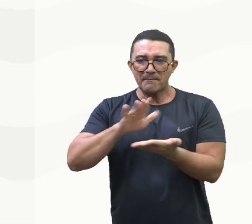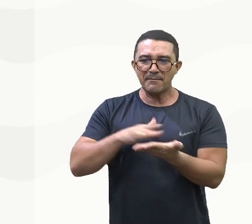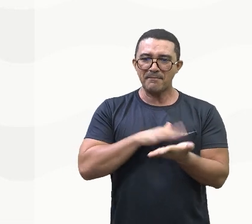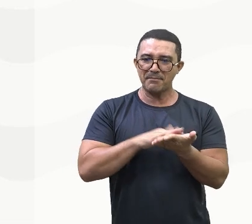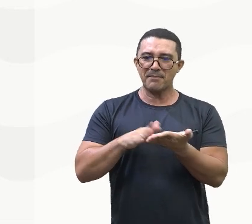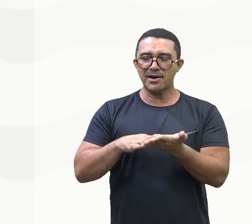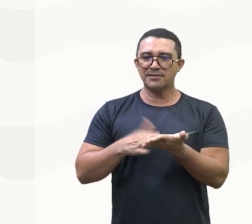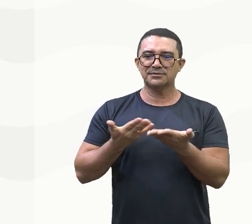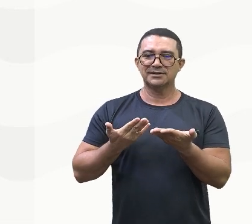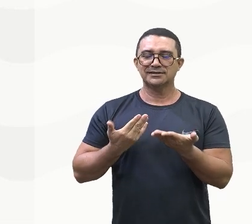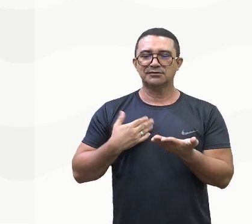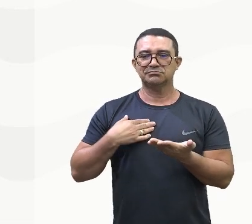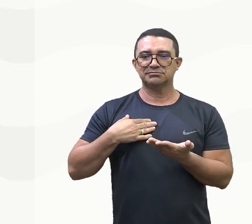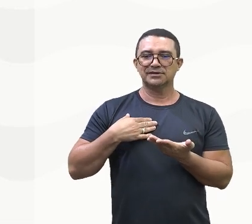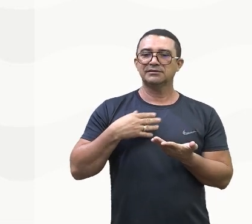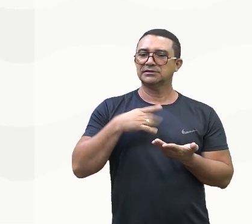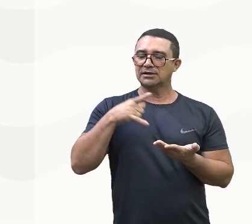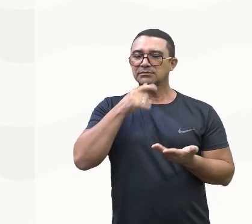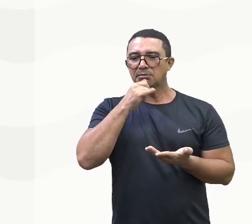temos a lambada, olha aí o